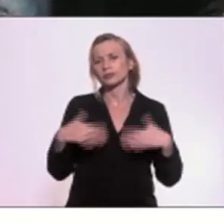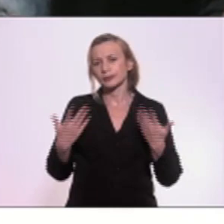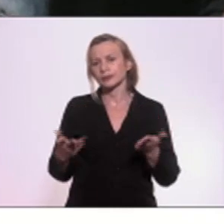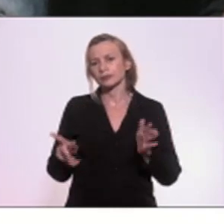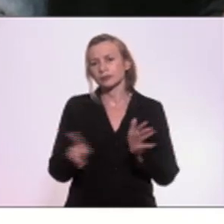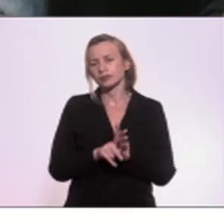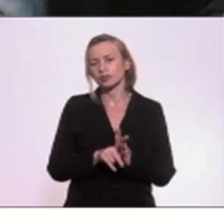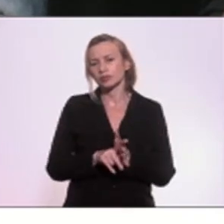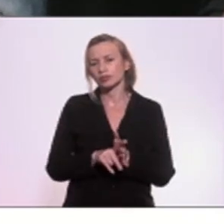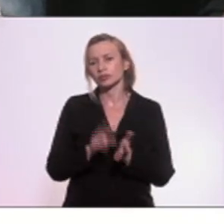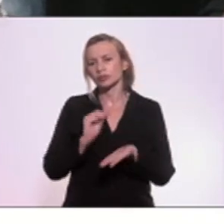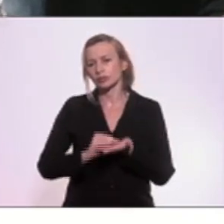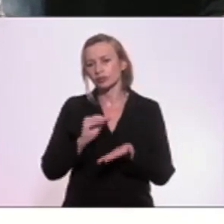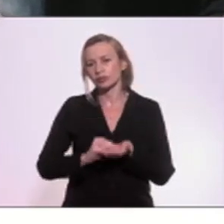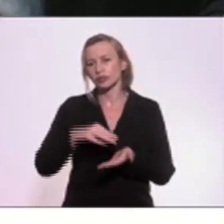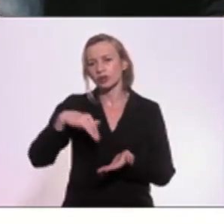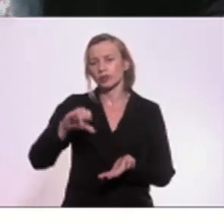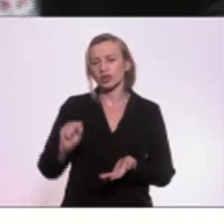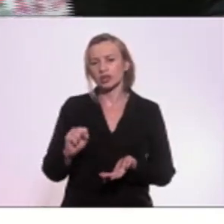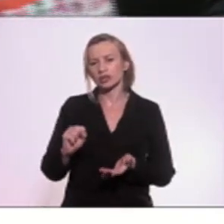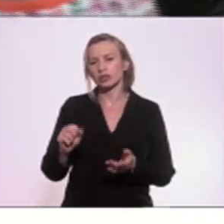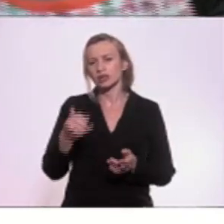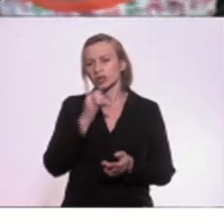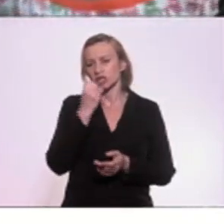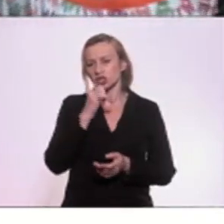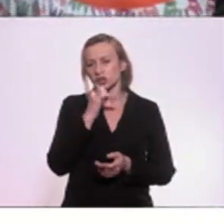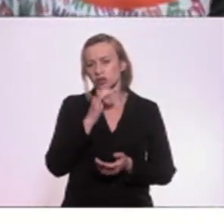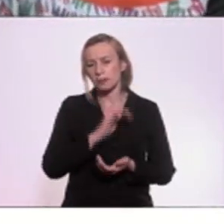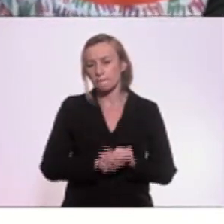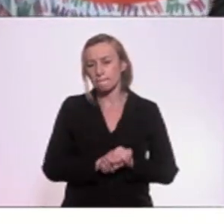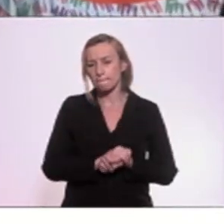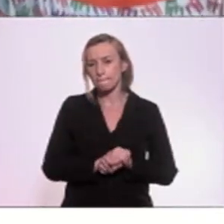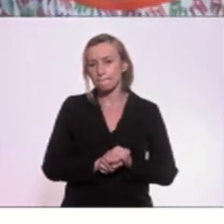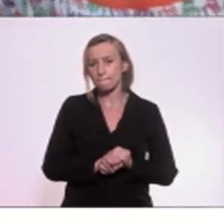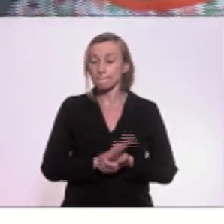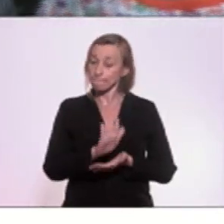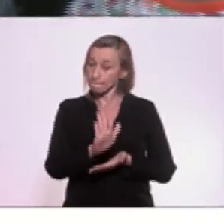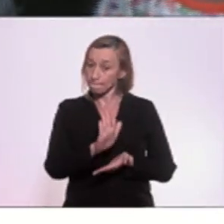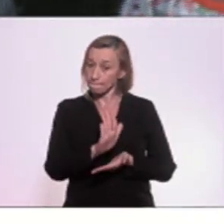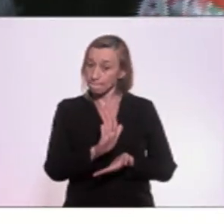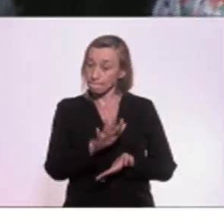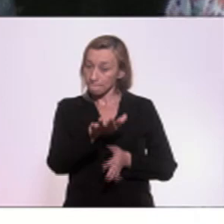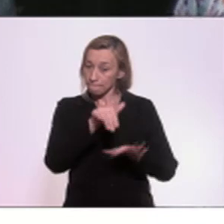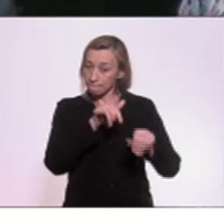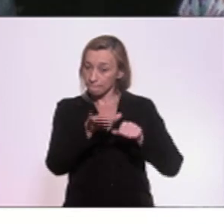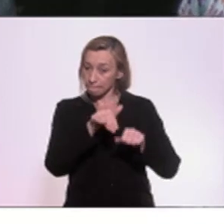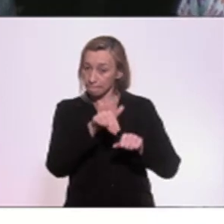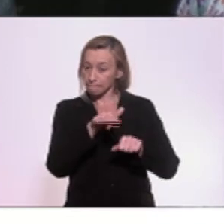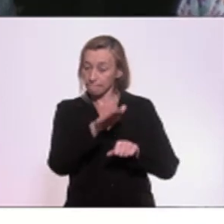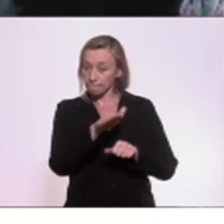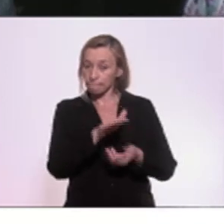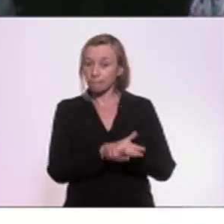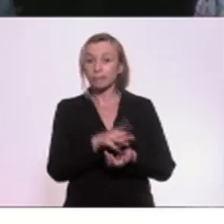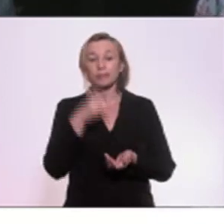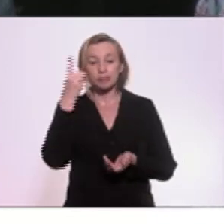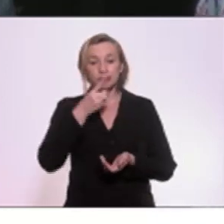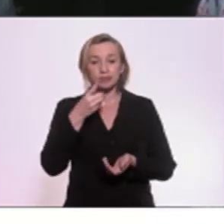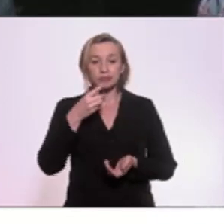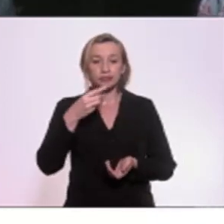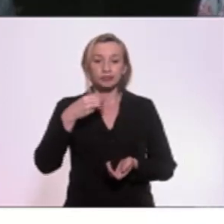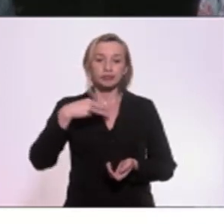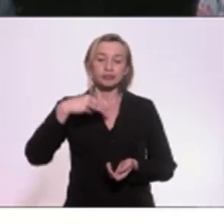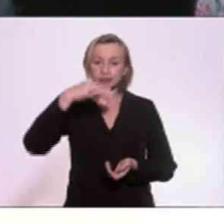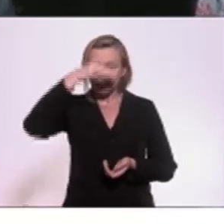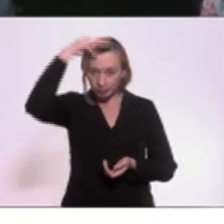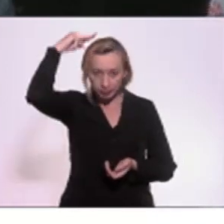projeto anterior, está faltando Minas e Energia. Não, do projeto anterior. Não. Porque eu chamei Vossa Excelência. O deputado Márcio falou que Vossa Excelência